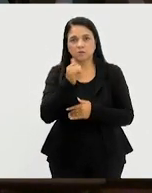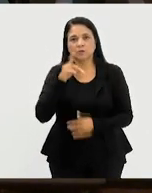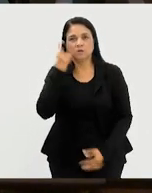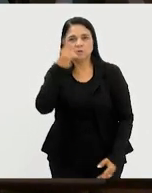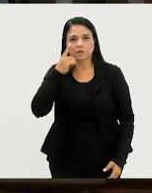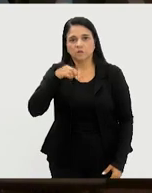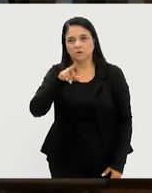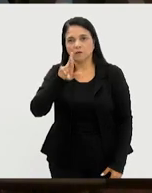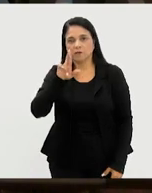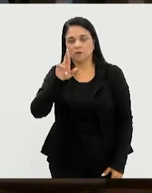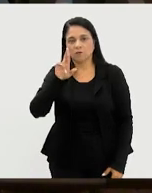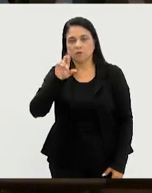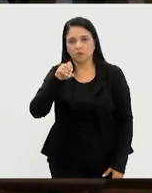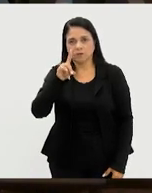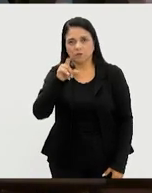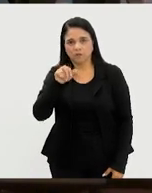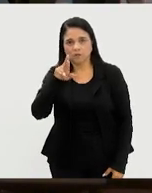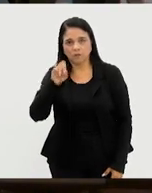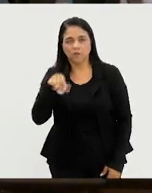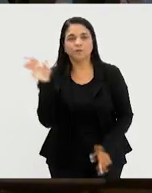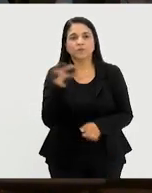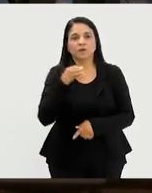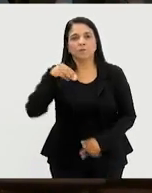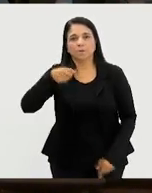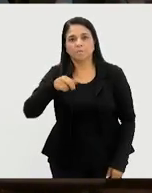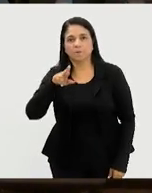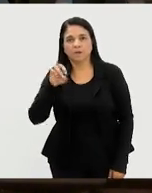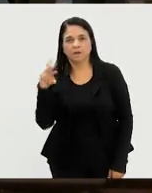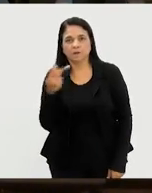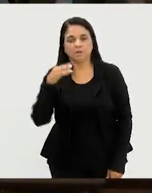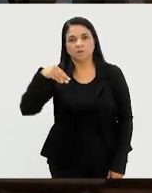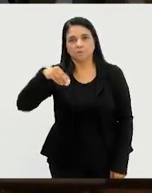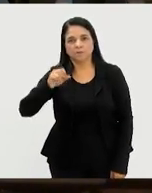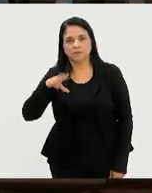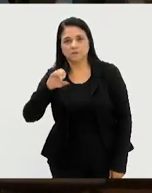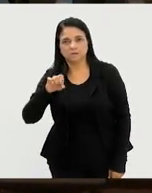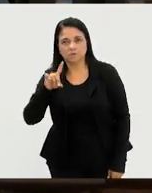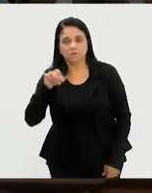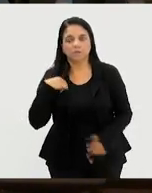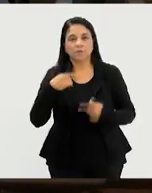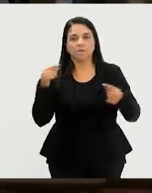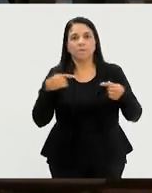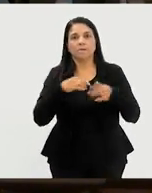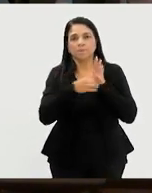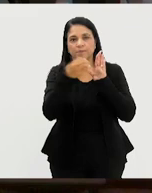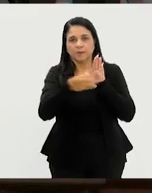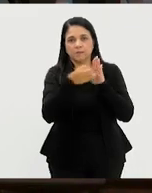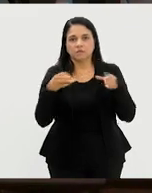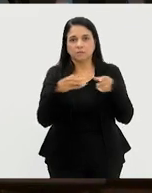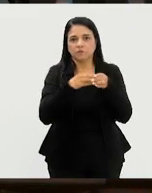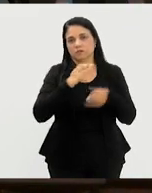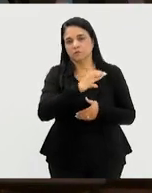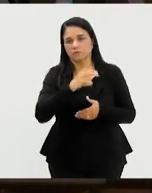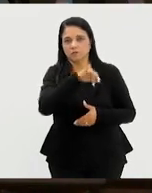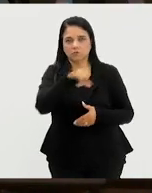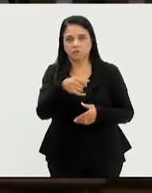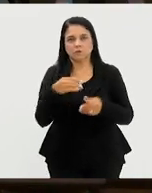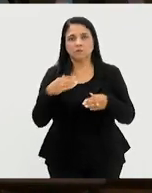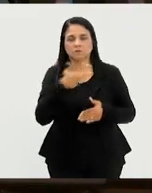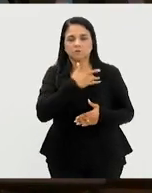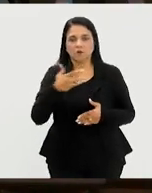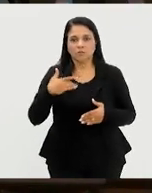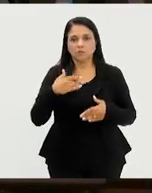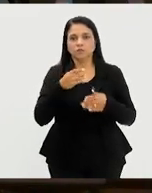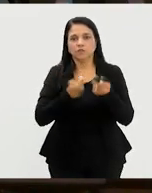Rodrigo Amorim Marta Rocha Carlos Mac pendente de pareceres das comissões de constituição e justiça saúde orçamento